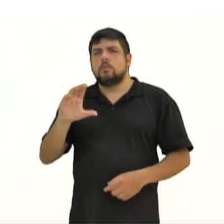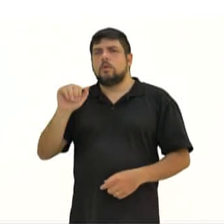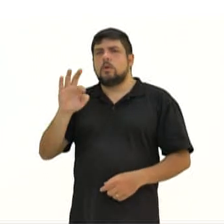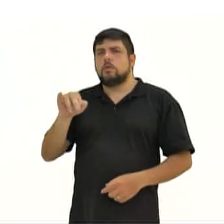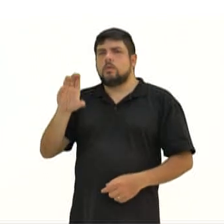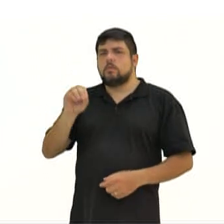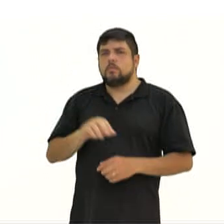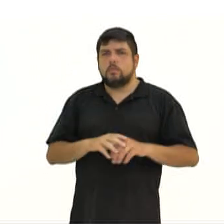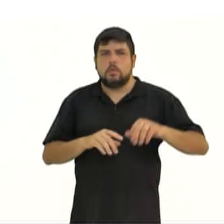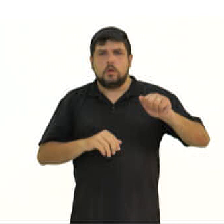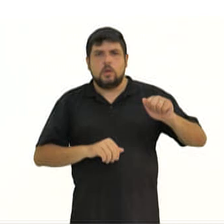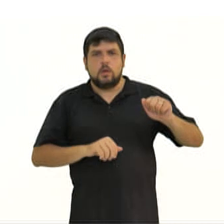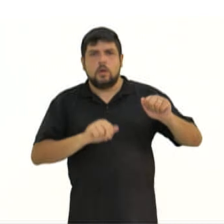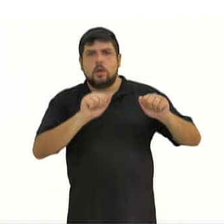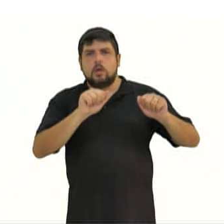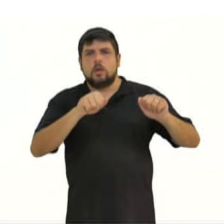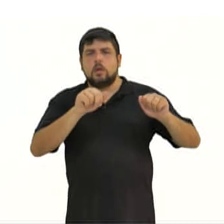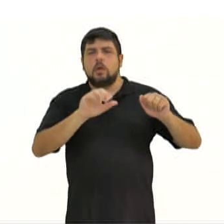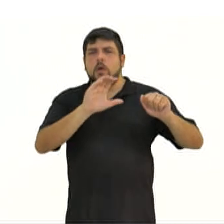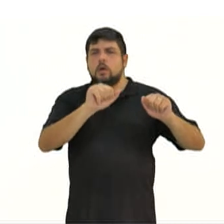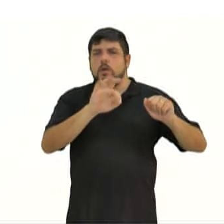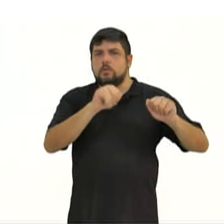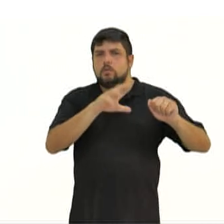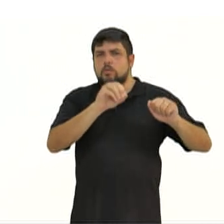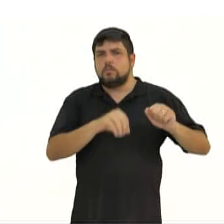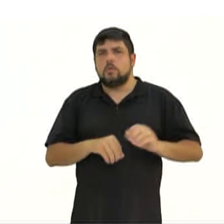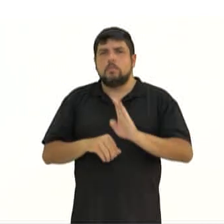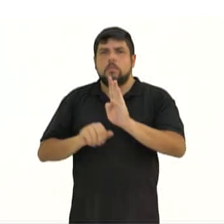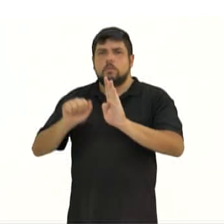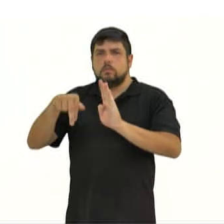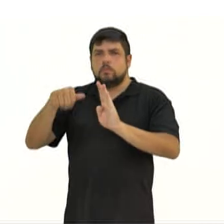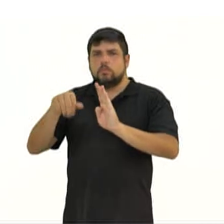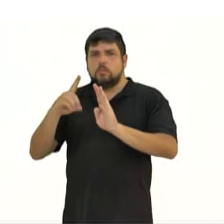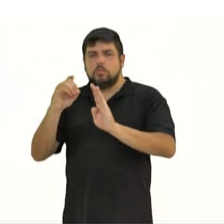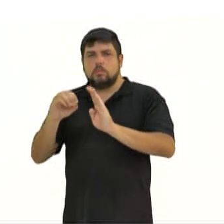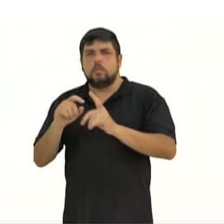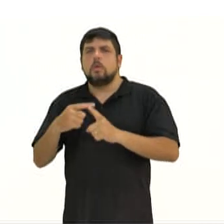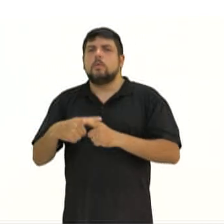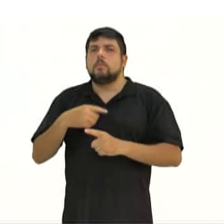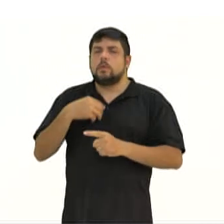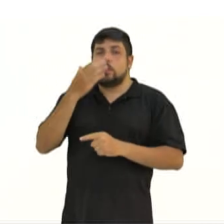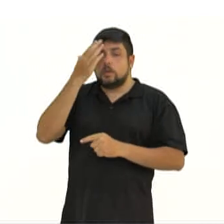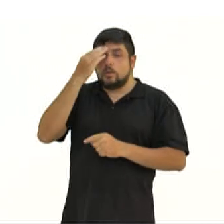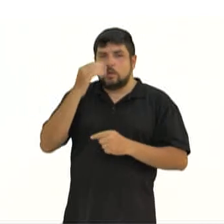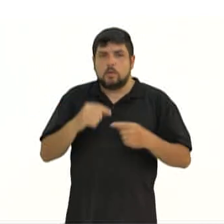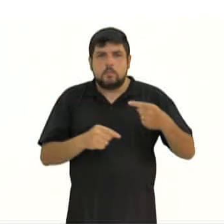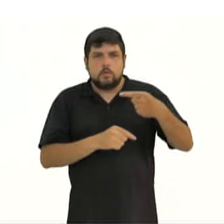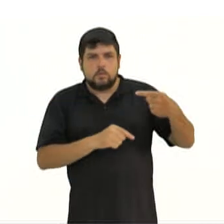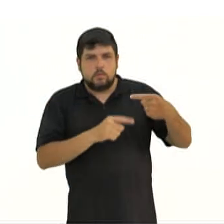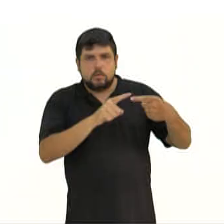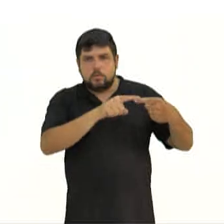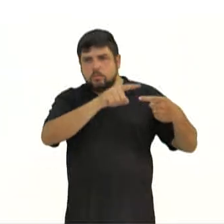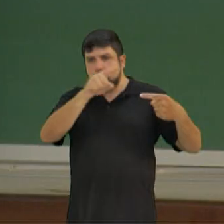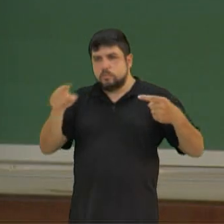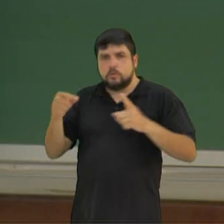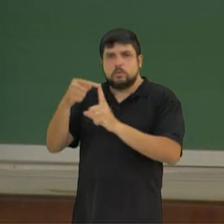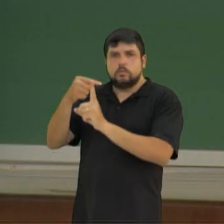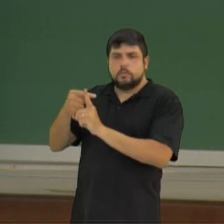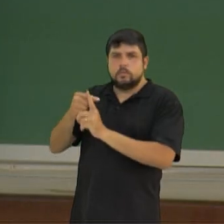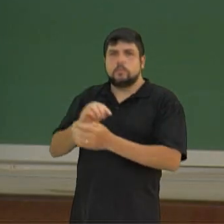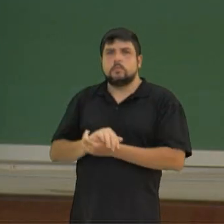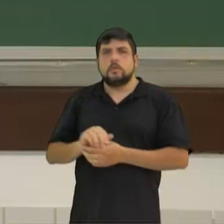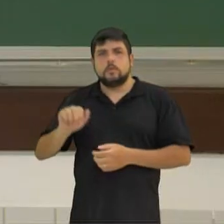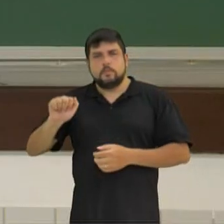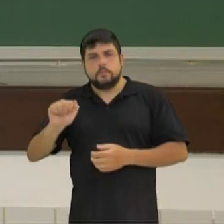o cátodo e o eletrodo B é o ânodo, porque a gente sabe que os elétrons saem do negativo, nesse caso B, para o positivo, que neste caso aqui